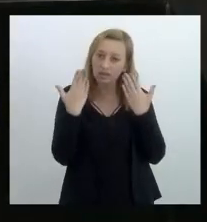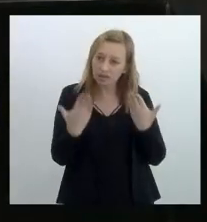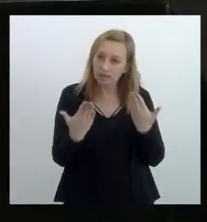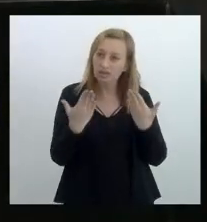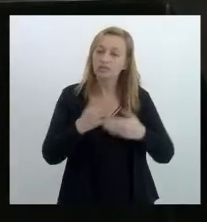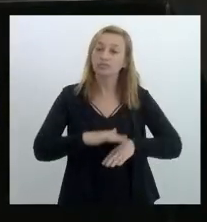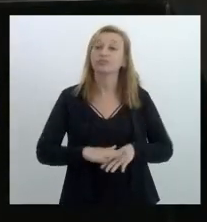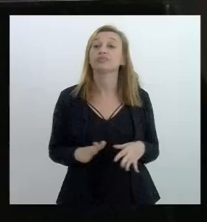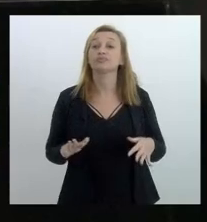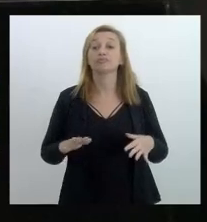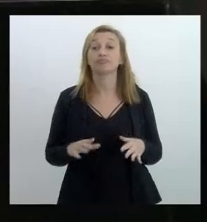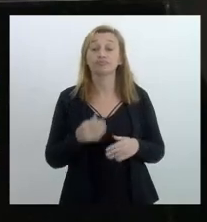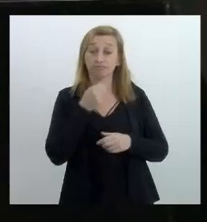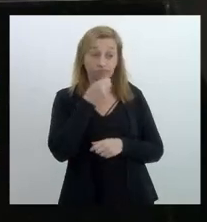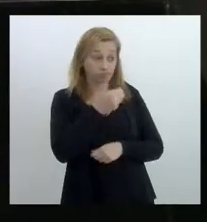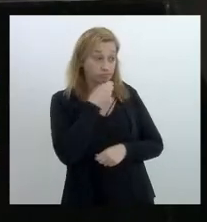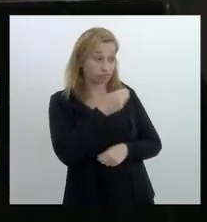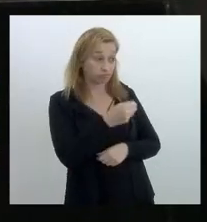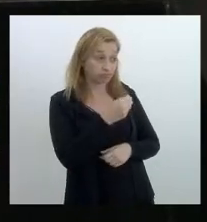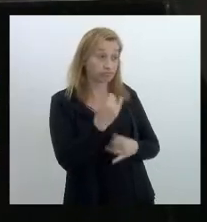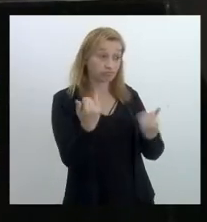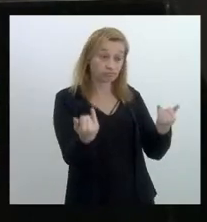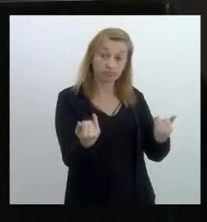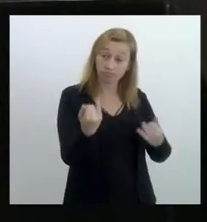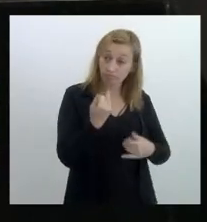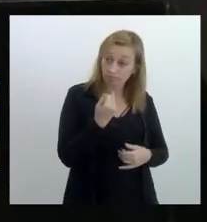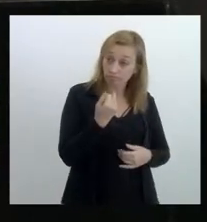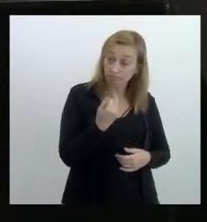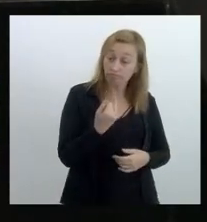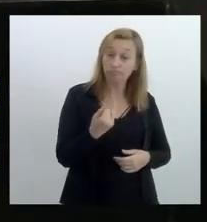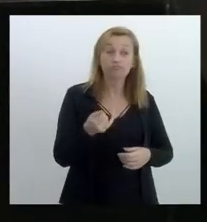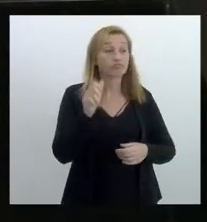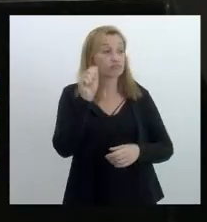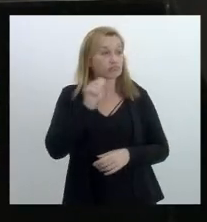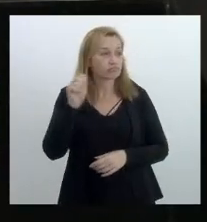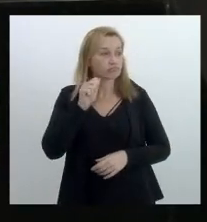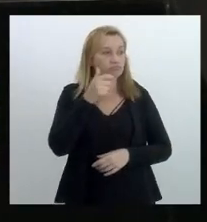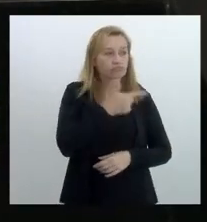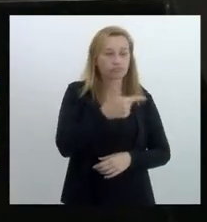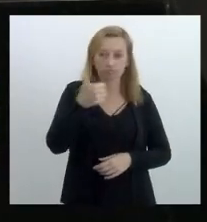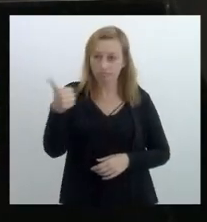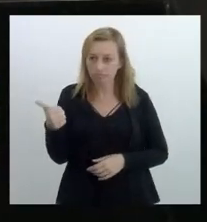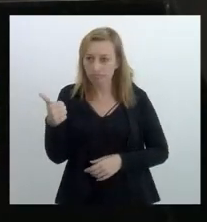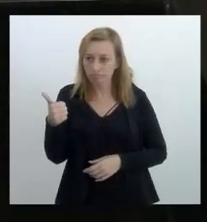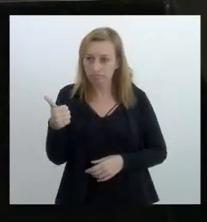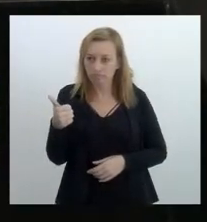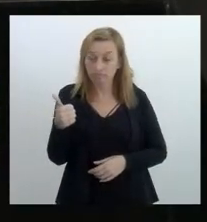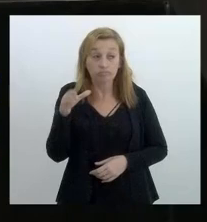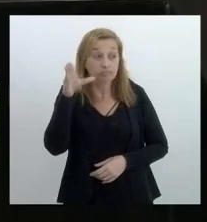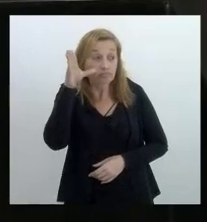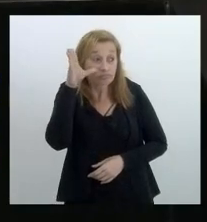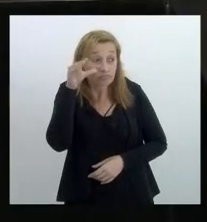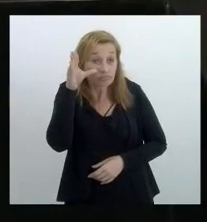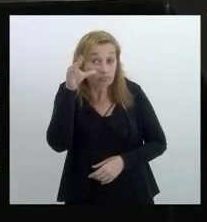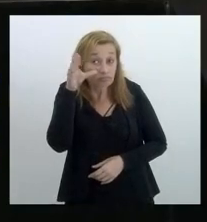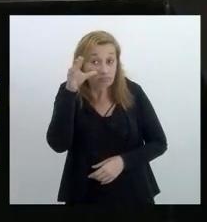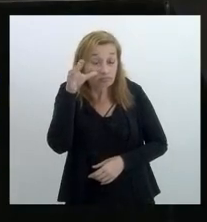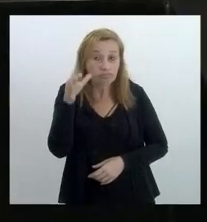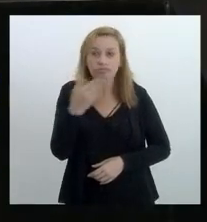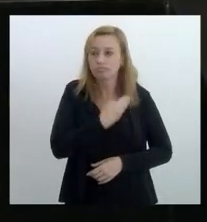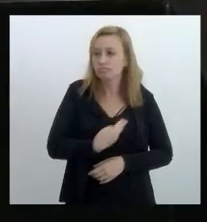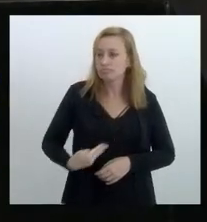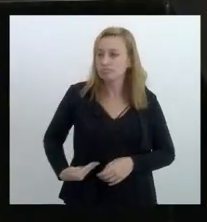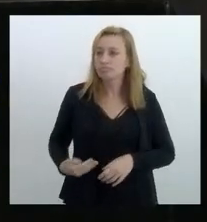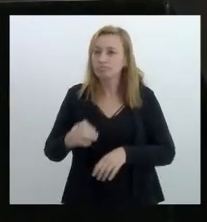apresentadas. E a imprensa nos noticiou em agosto de 2021 o interesse do governo